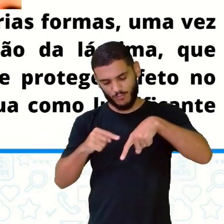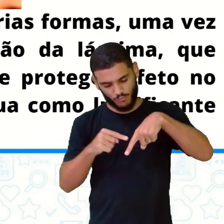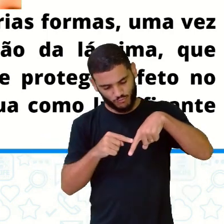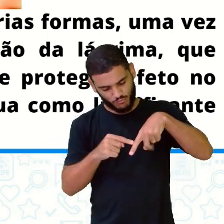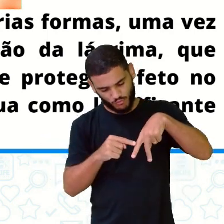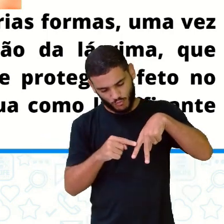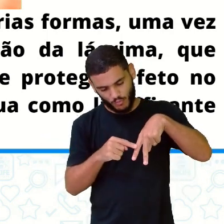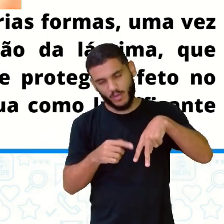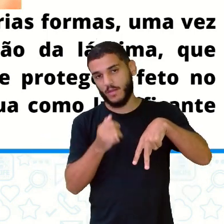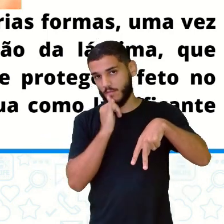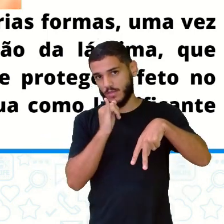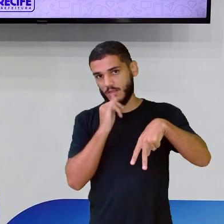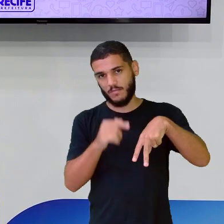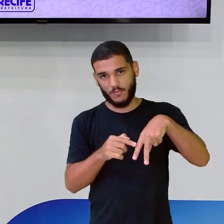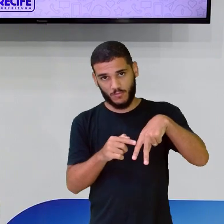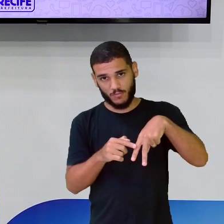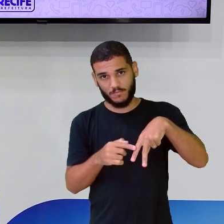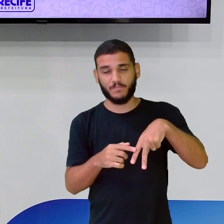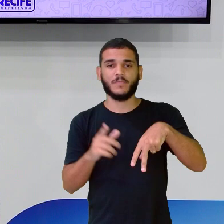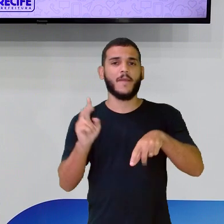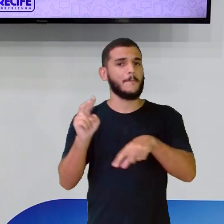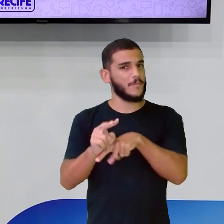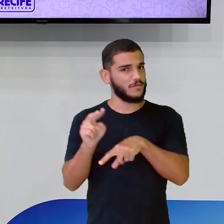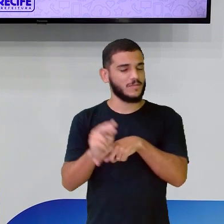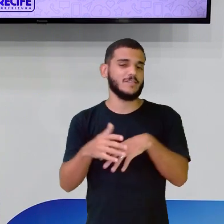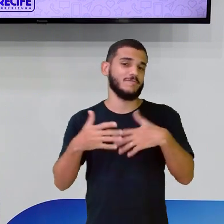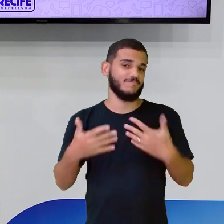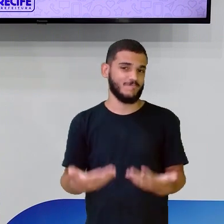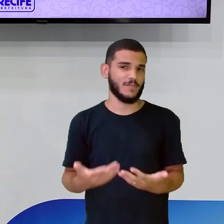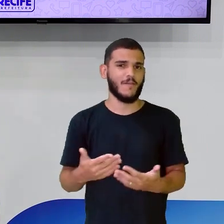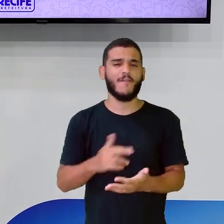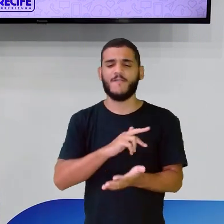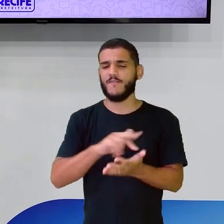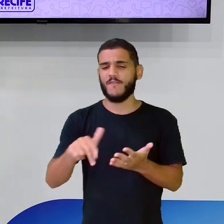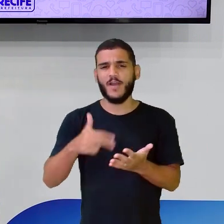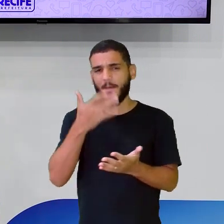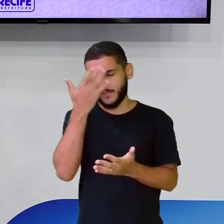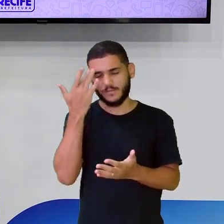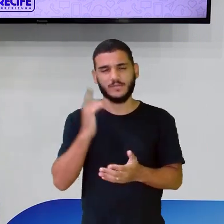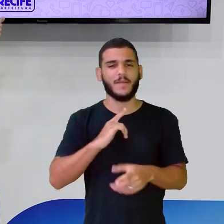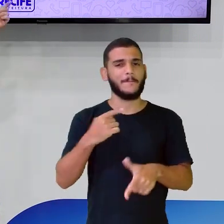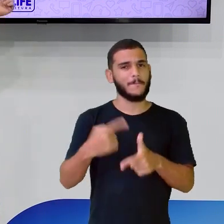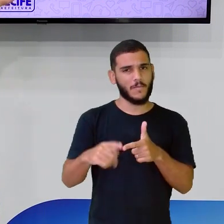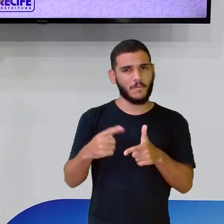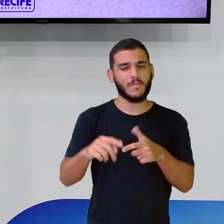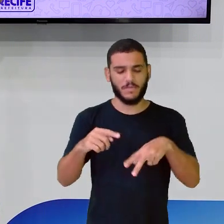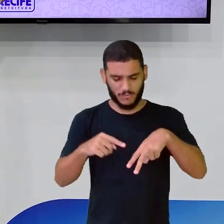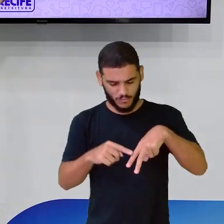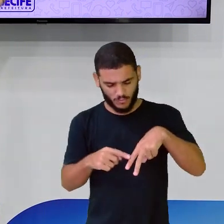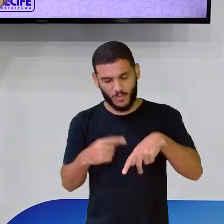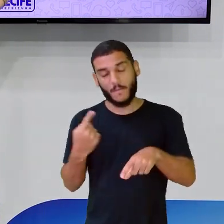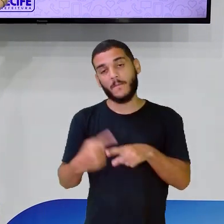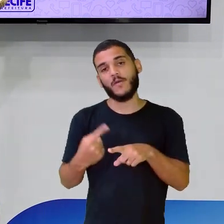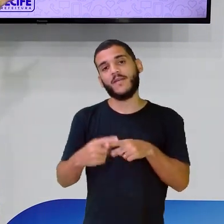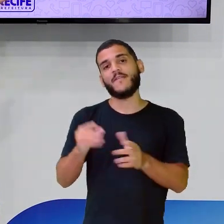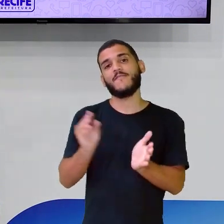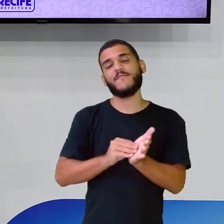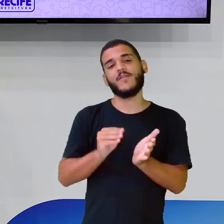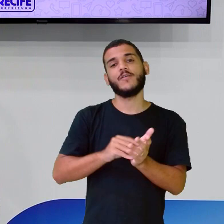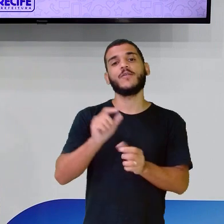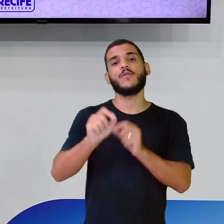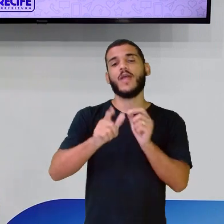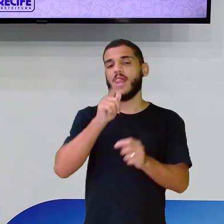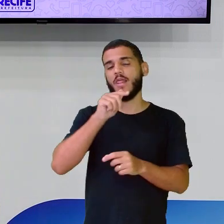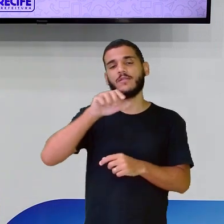né? Você não sabia não? Muita gente que tem problema de joelho é por causa desse líquido sinovial